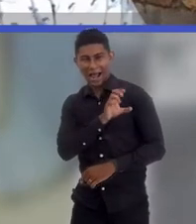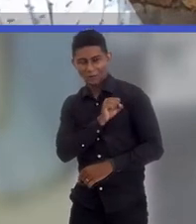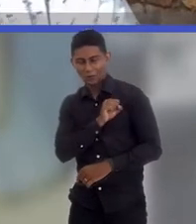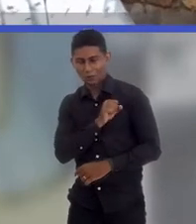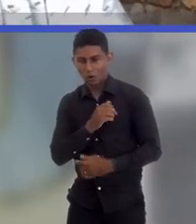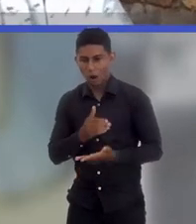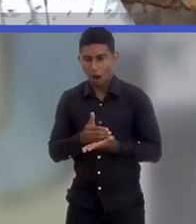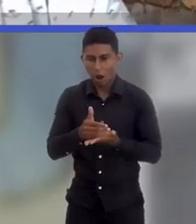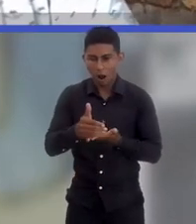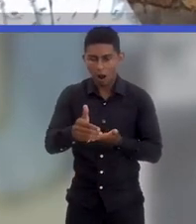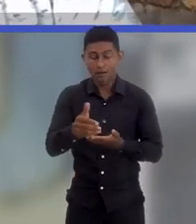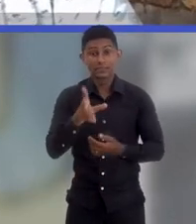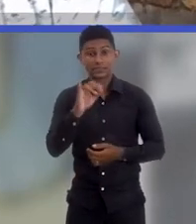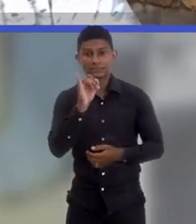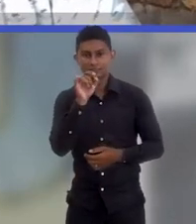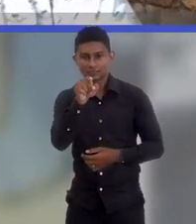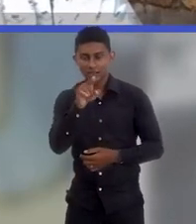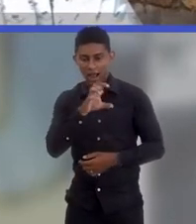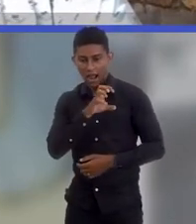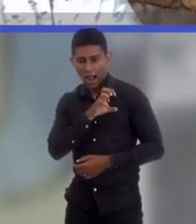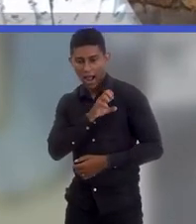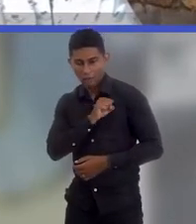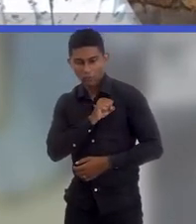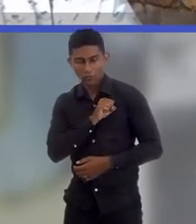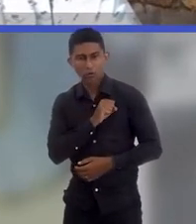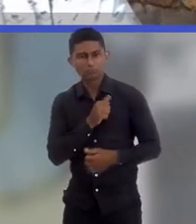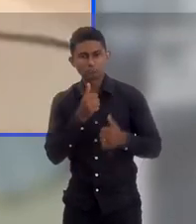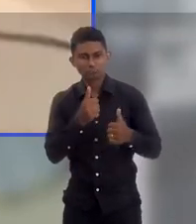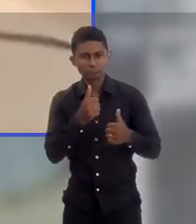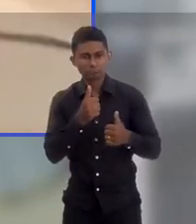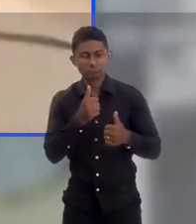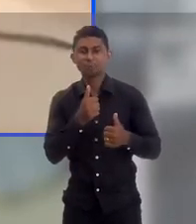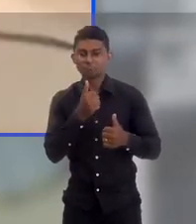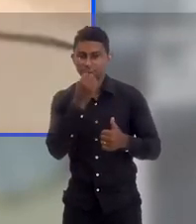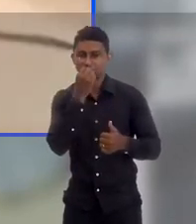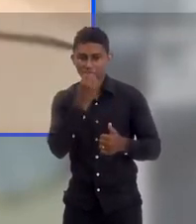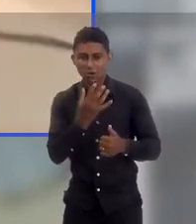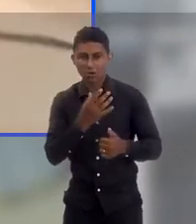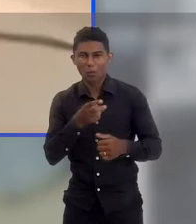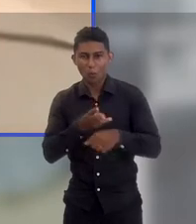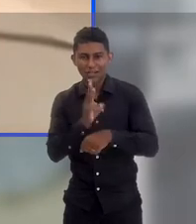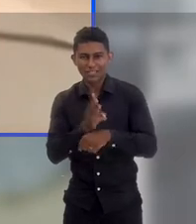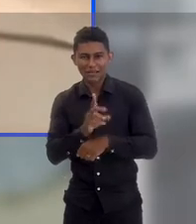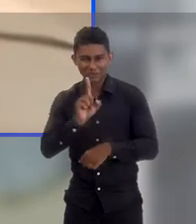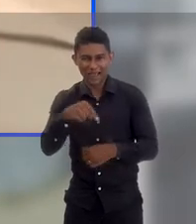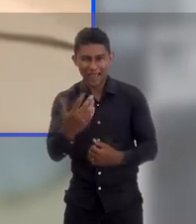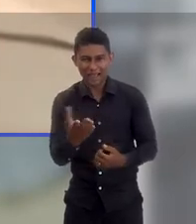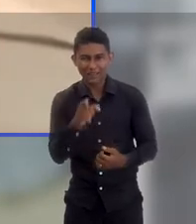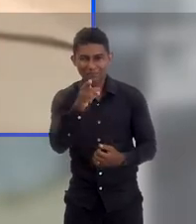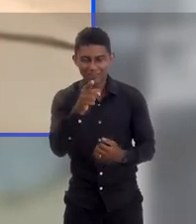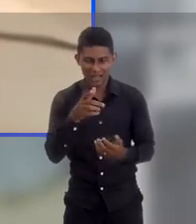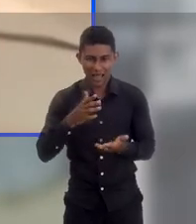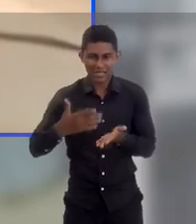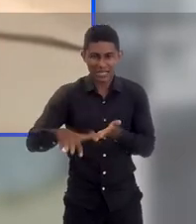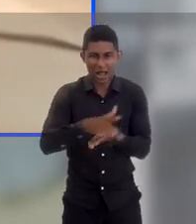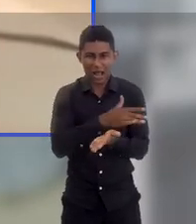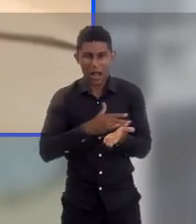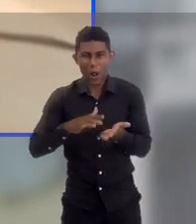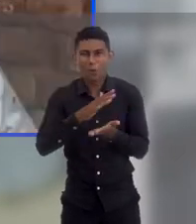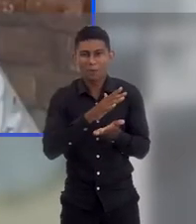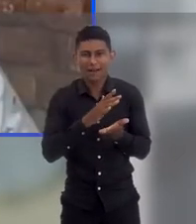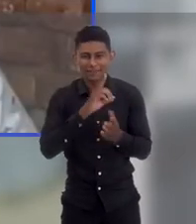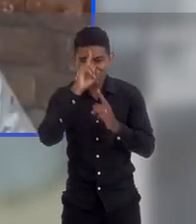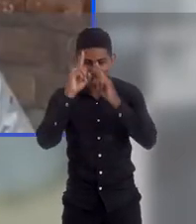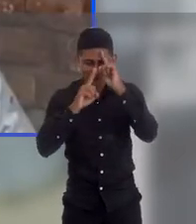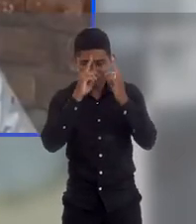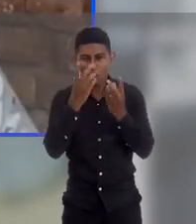orgânica. Você é um sujeito simbiótico, se apaixona, se torna orgânico, aí até pelo WhatsApp fica fácil. Você compôs vários Isso.